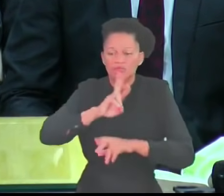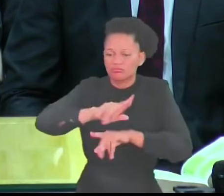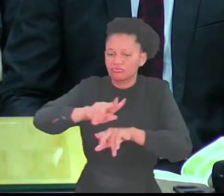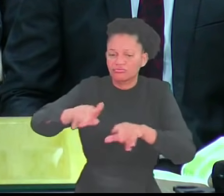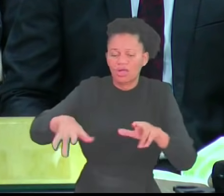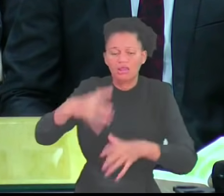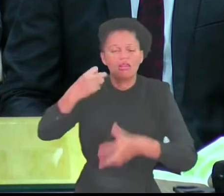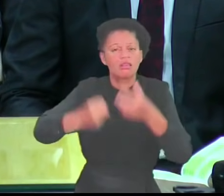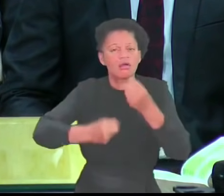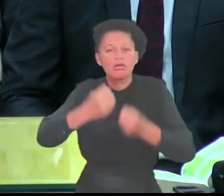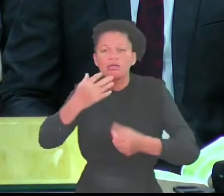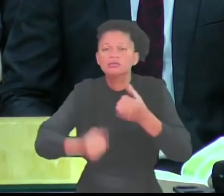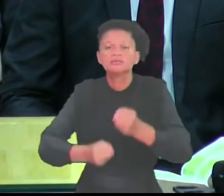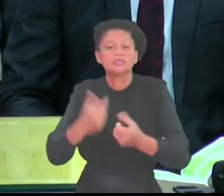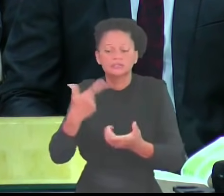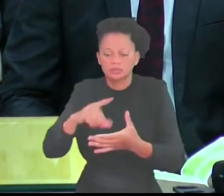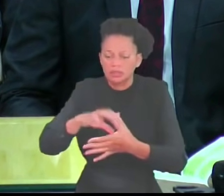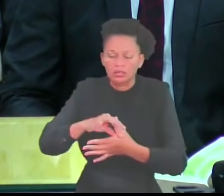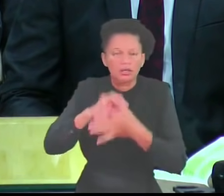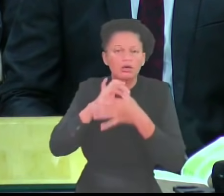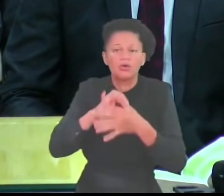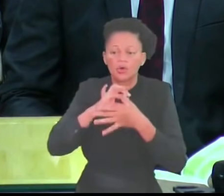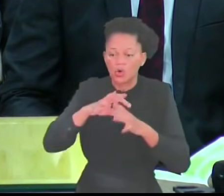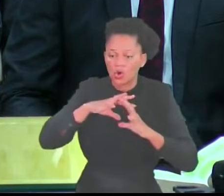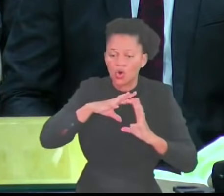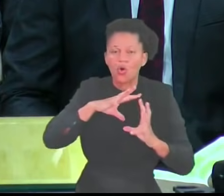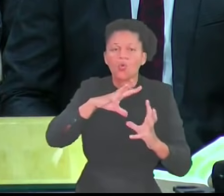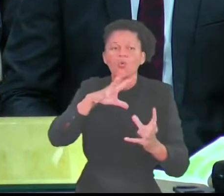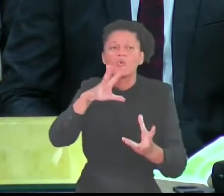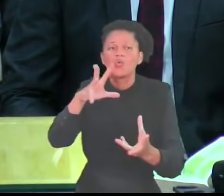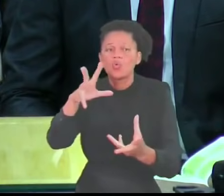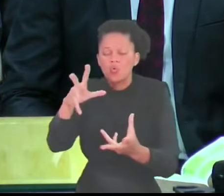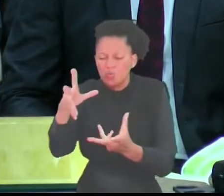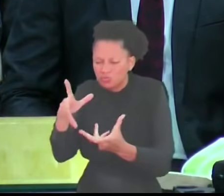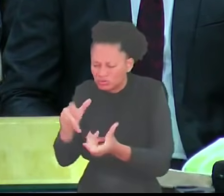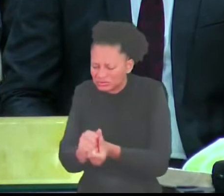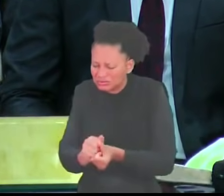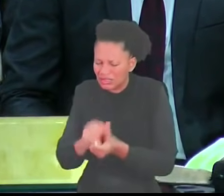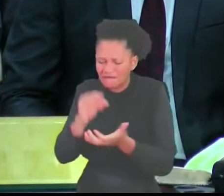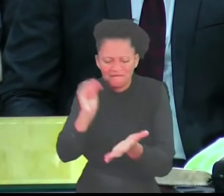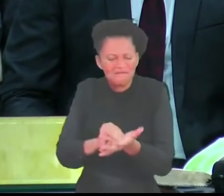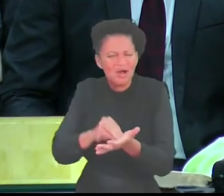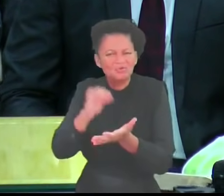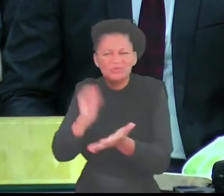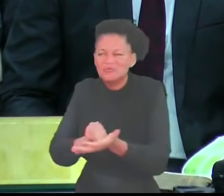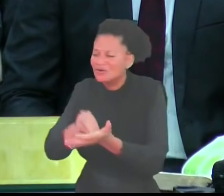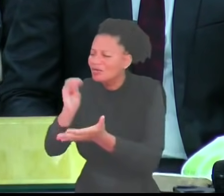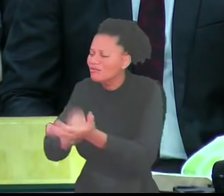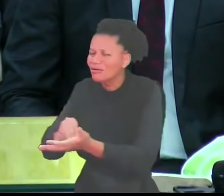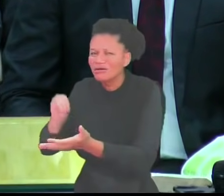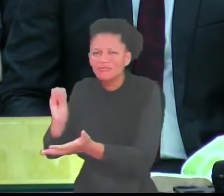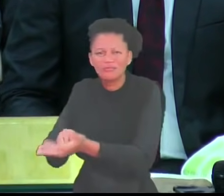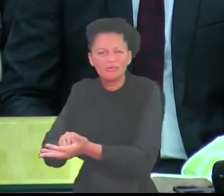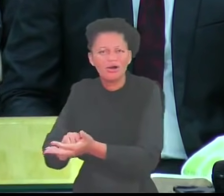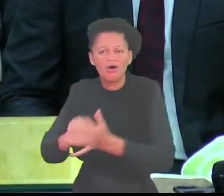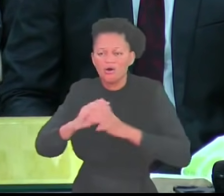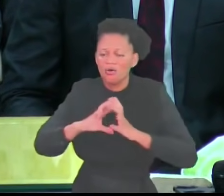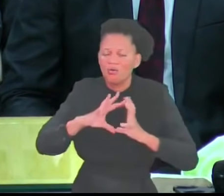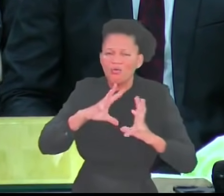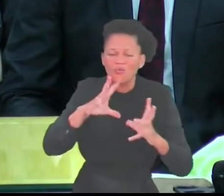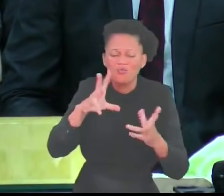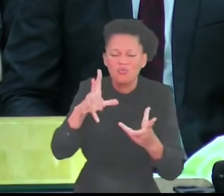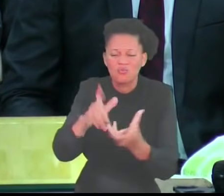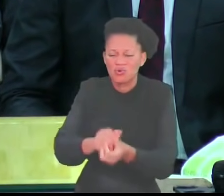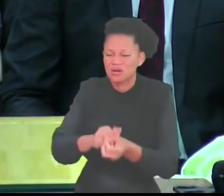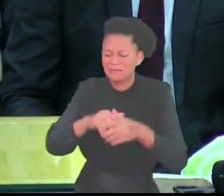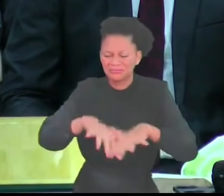tem leite, não tem carne, o mundo está num grande deserto. O mundo está num